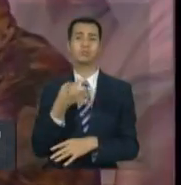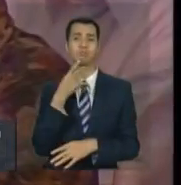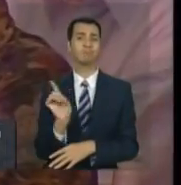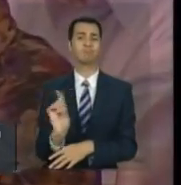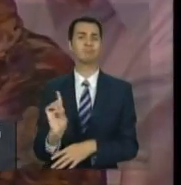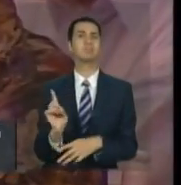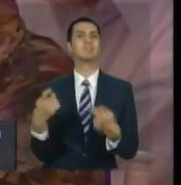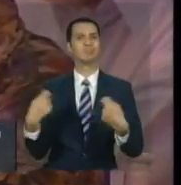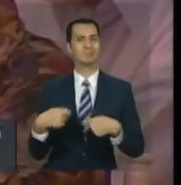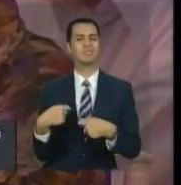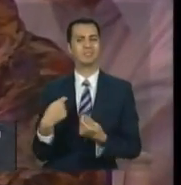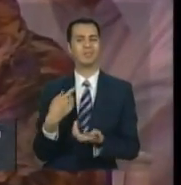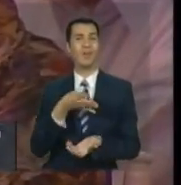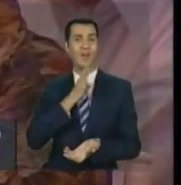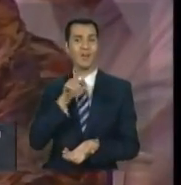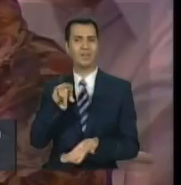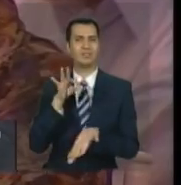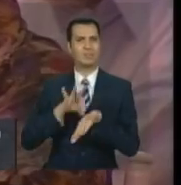Além disso,